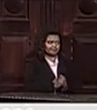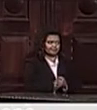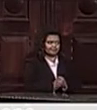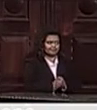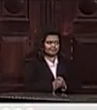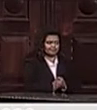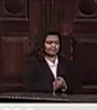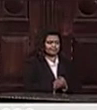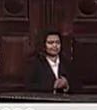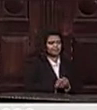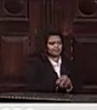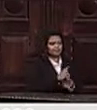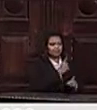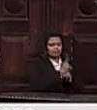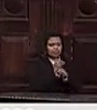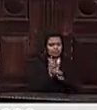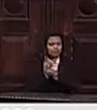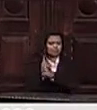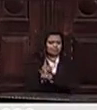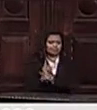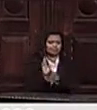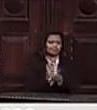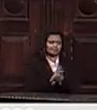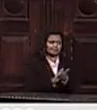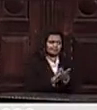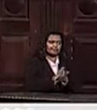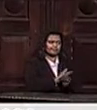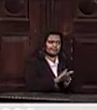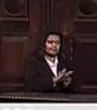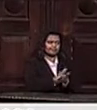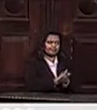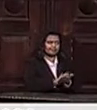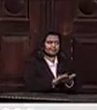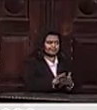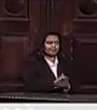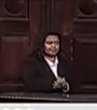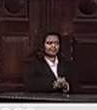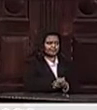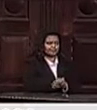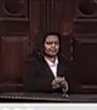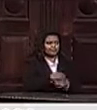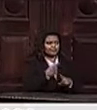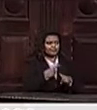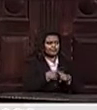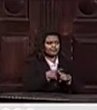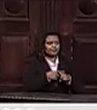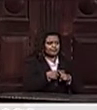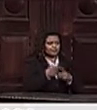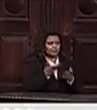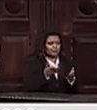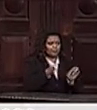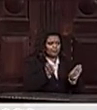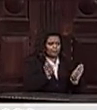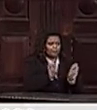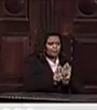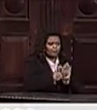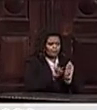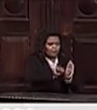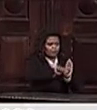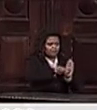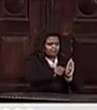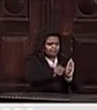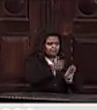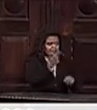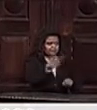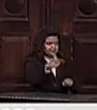estavam no local. O próprio gabinete do prefeito teve até as maçanetas roubadas. Ou seja, o município de Mesquita